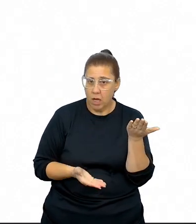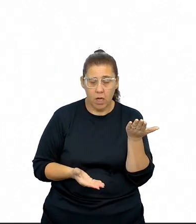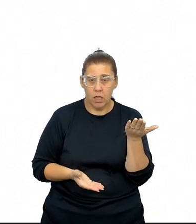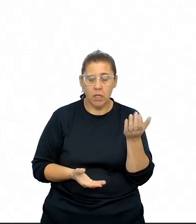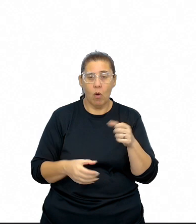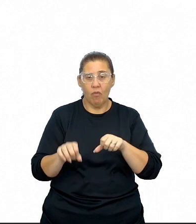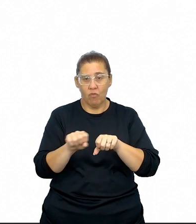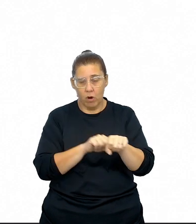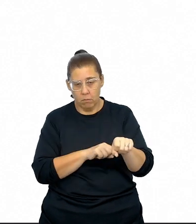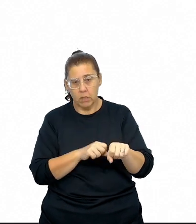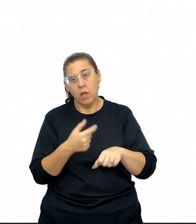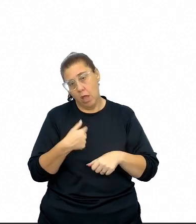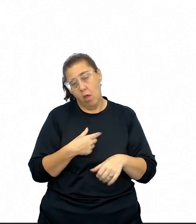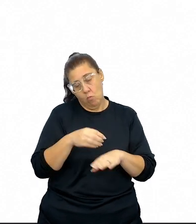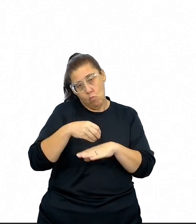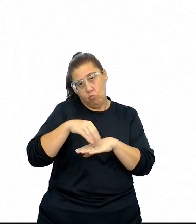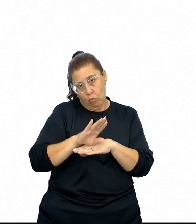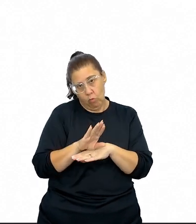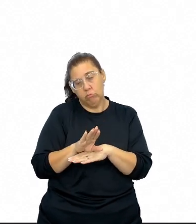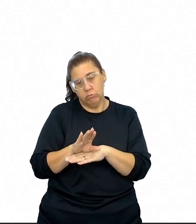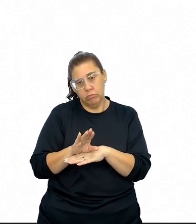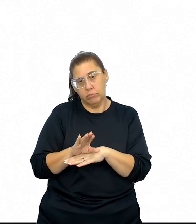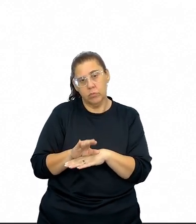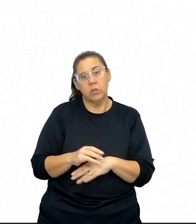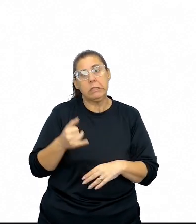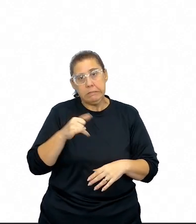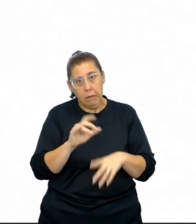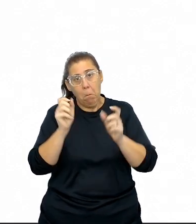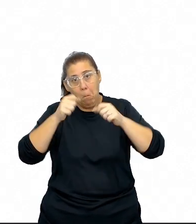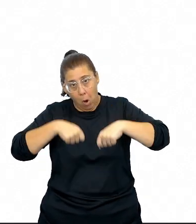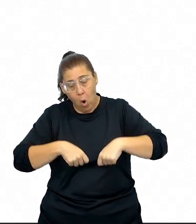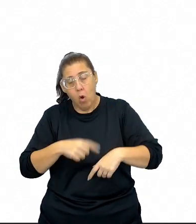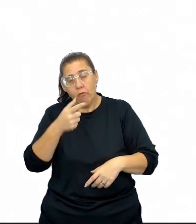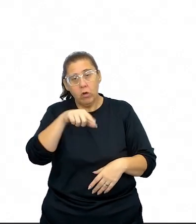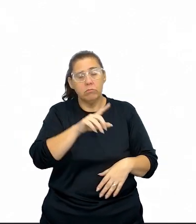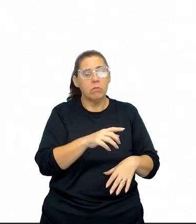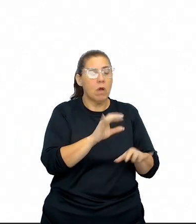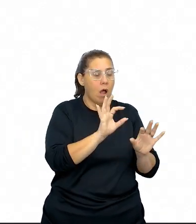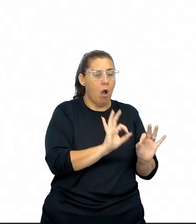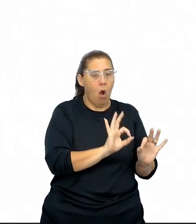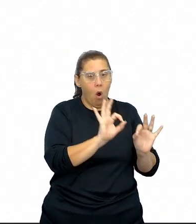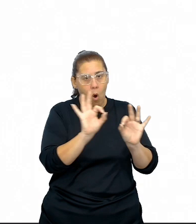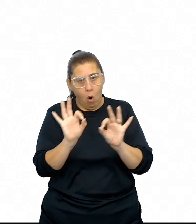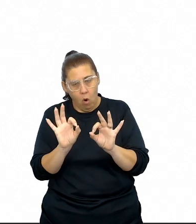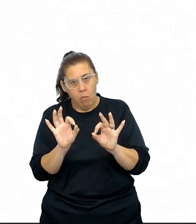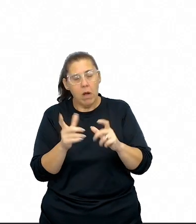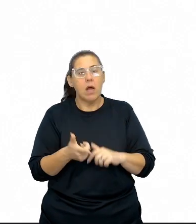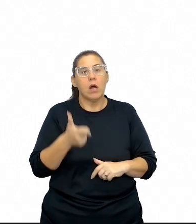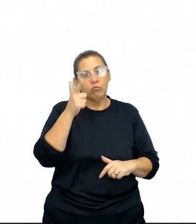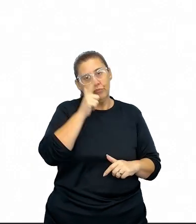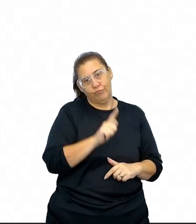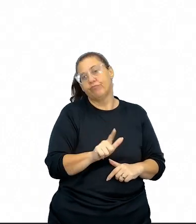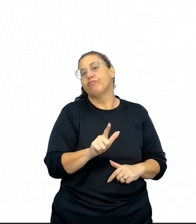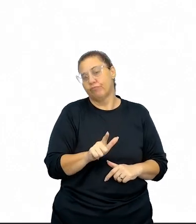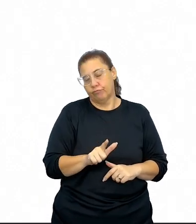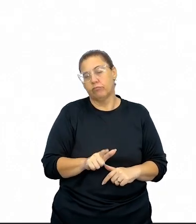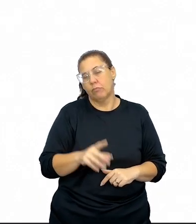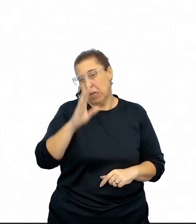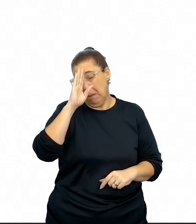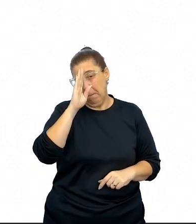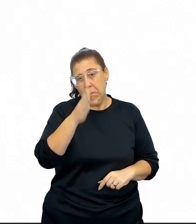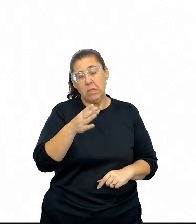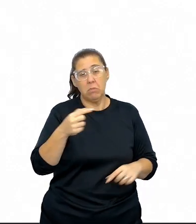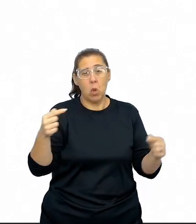nossas formações, eu recomendo, claro, né, na medida do possível, que você acompanhe as nossas formações anteriores, principalmente